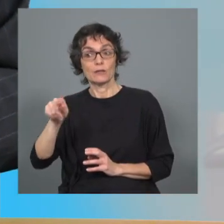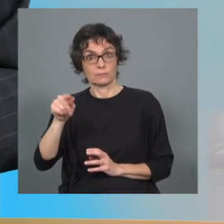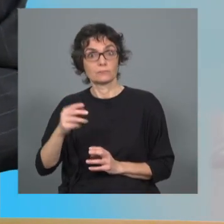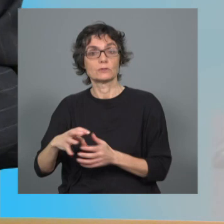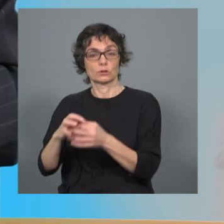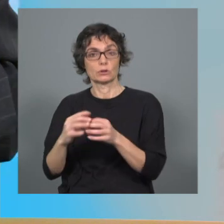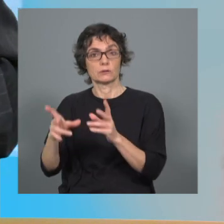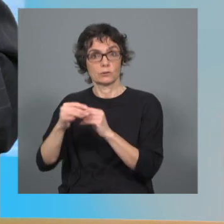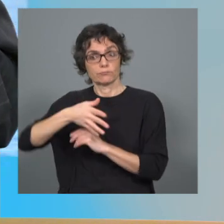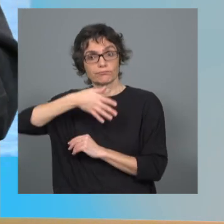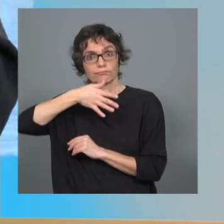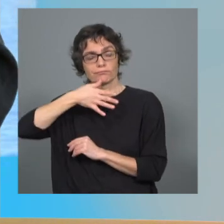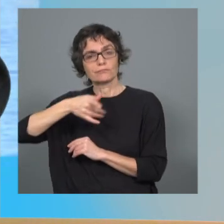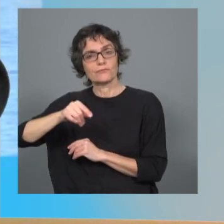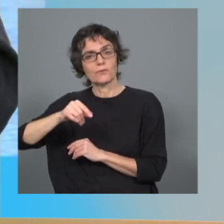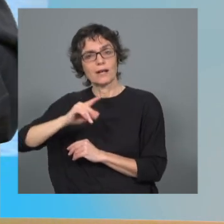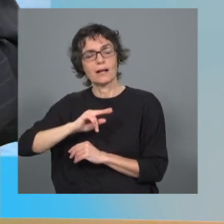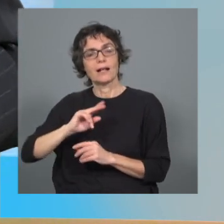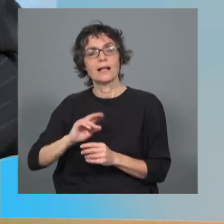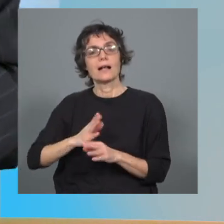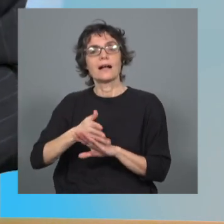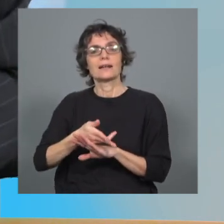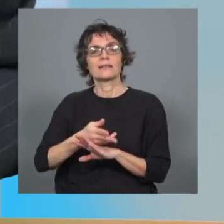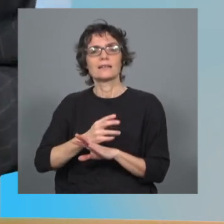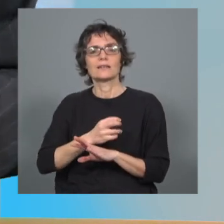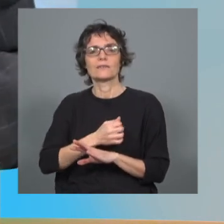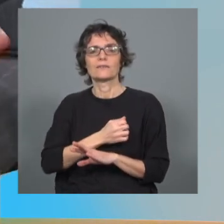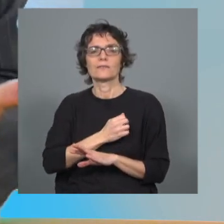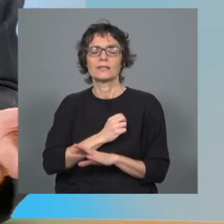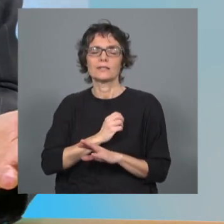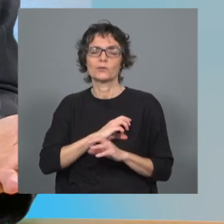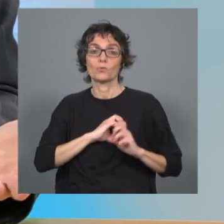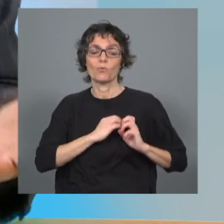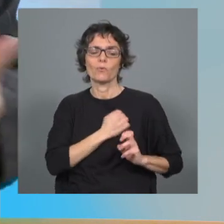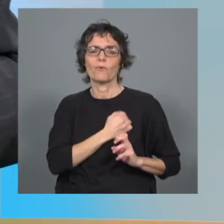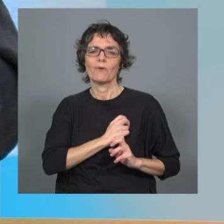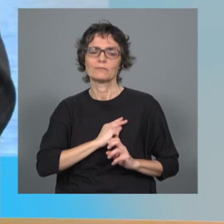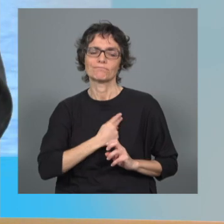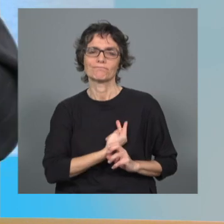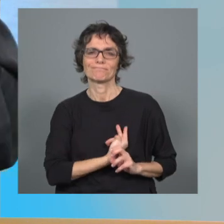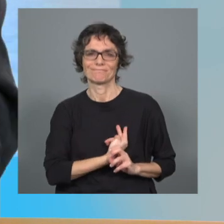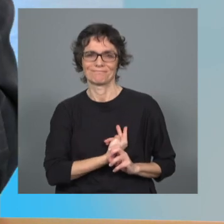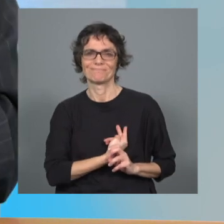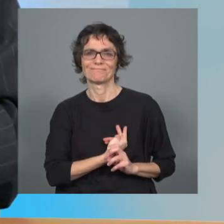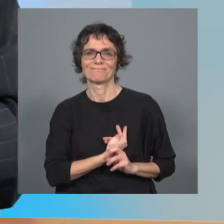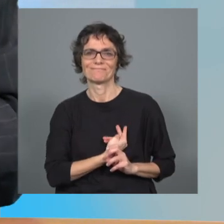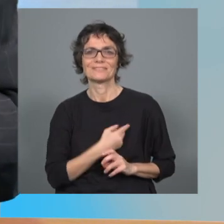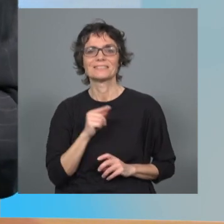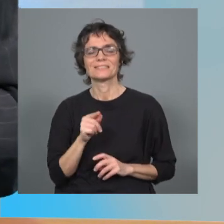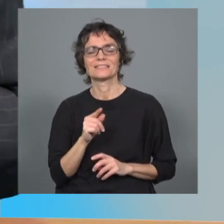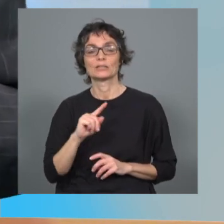aliança passa pela conversão do coração. Ora, tudo isto é aqui também apresentado como contexto. E depois segue-se